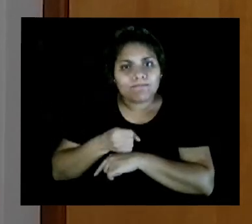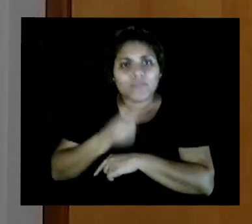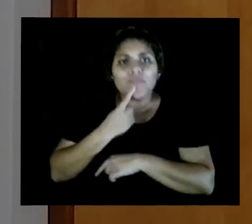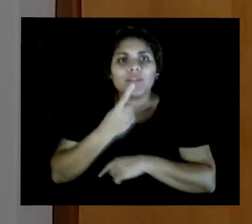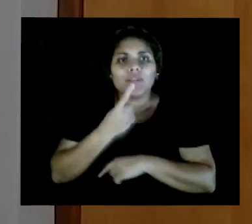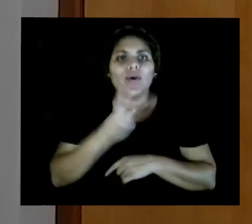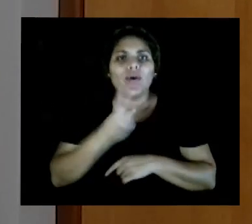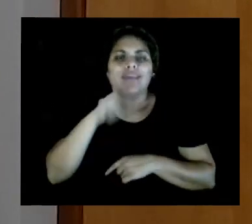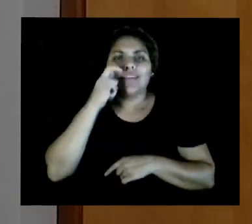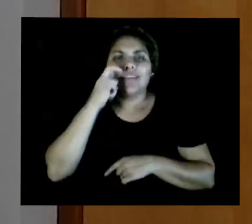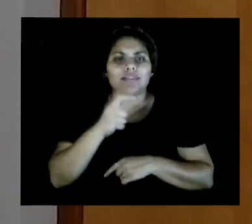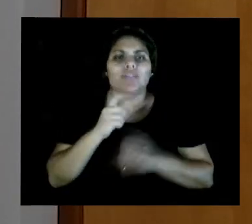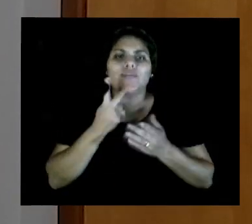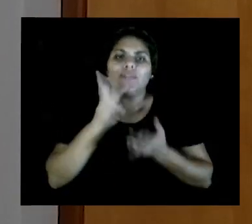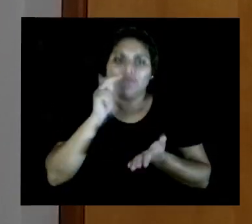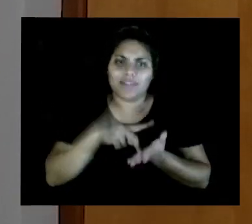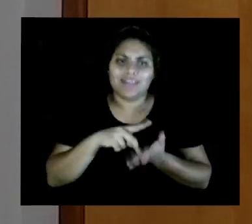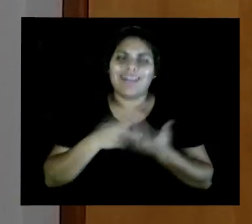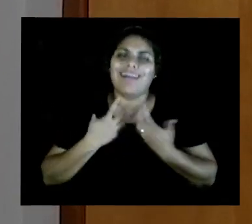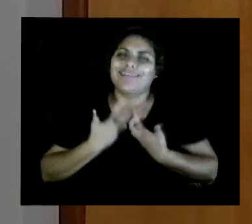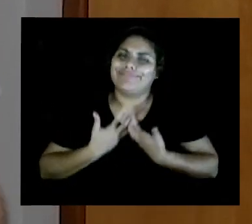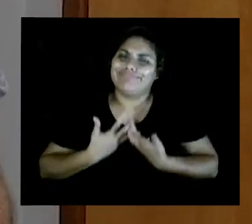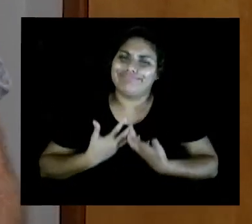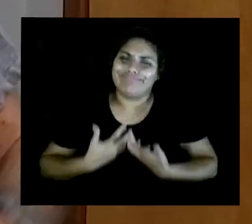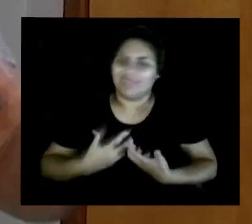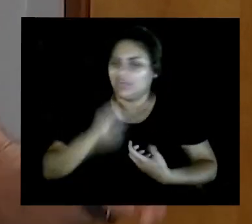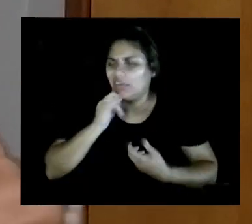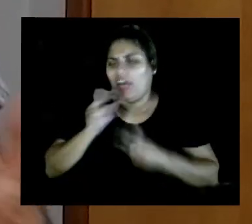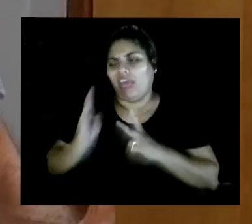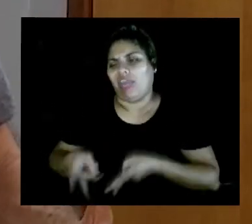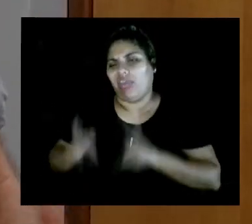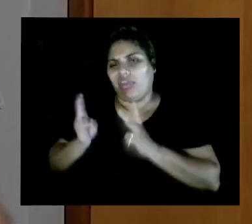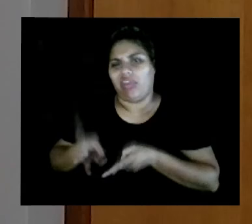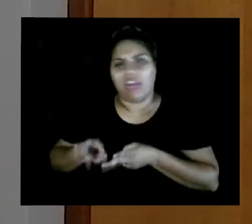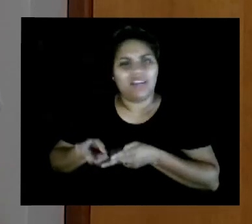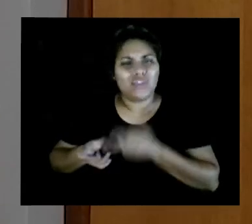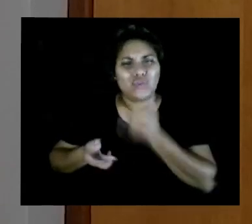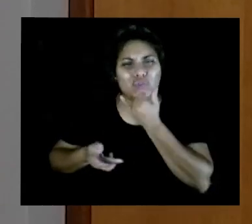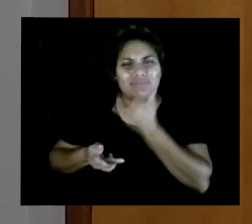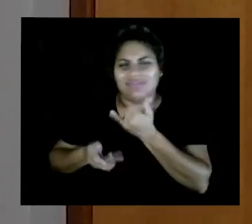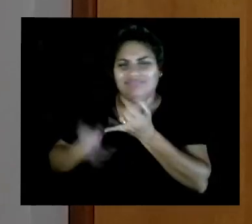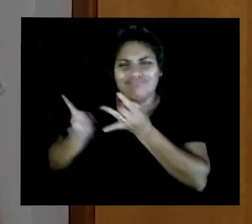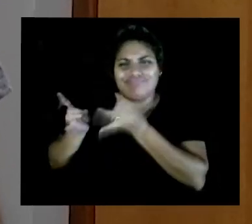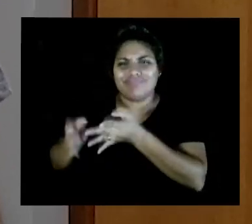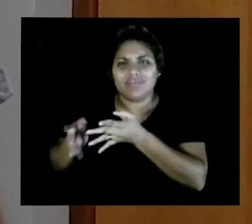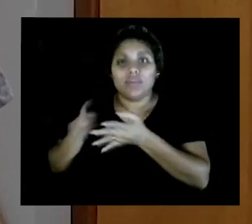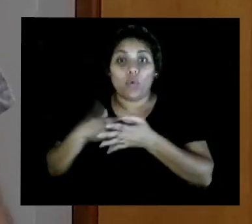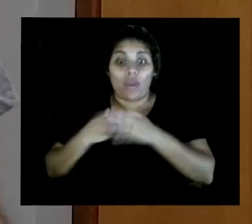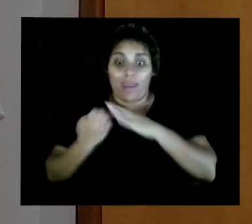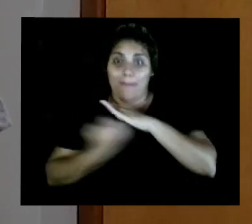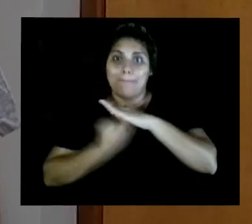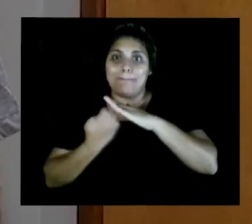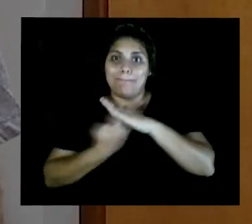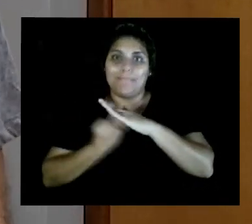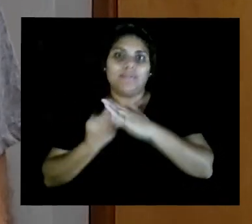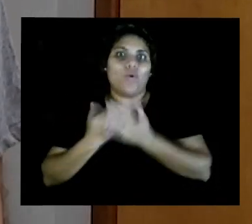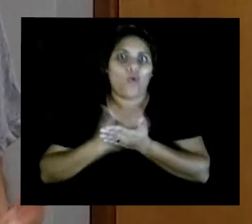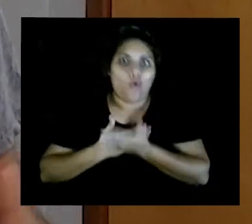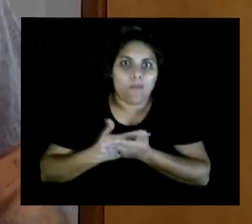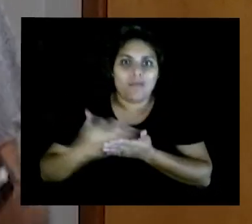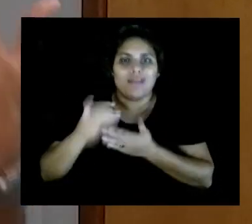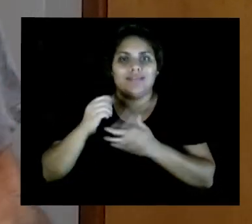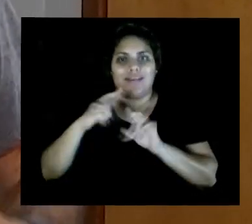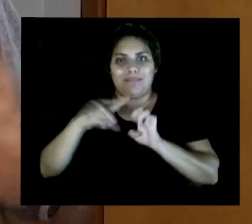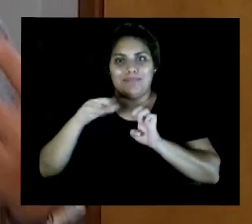Você falou, é muito interessante, que realmente muita gente às vezes está cansada do que está fazendo e quer tentar ou empreender ou trabalhar com cerveja, que é